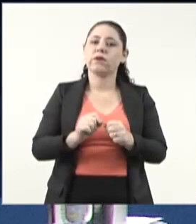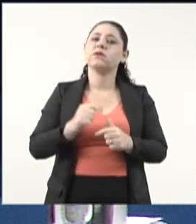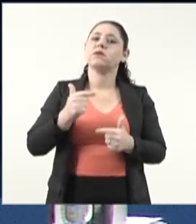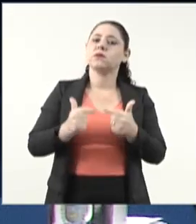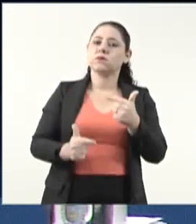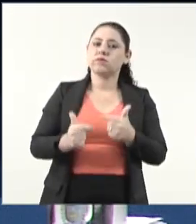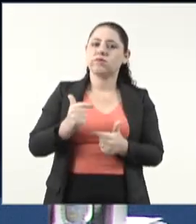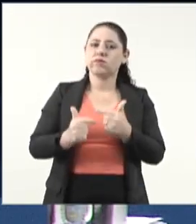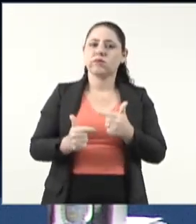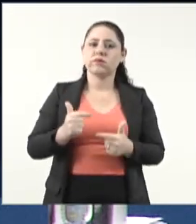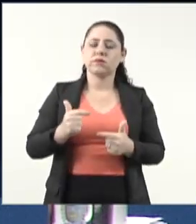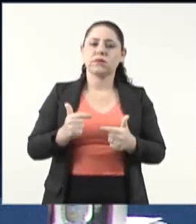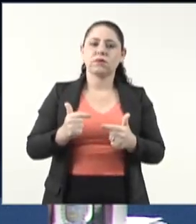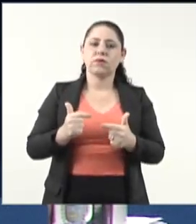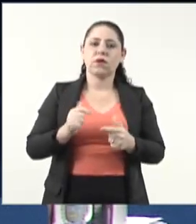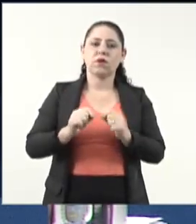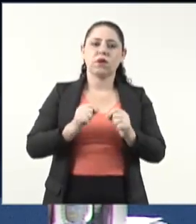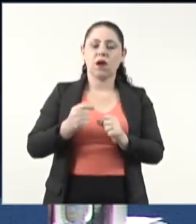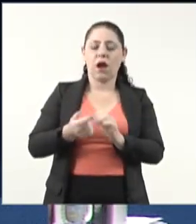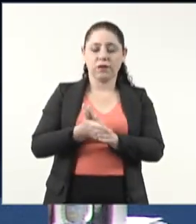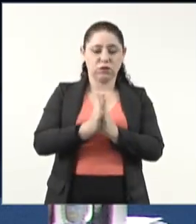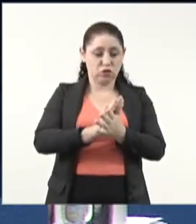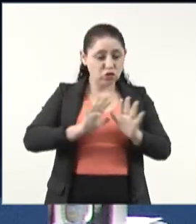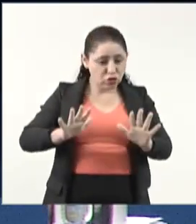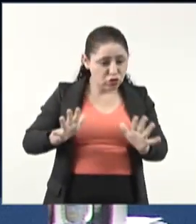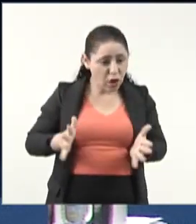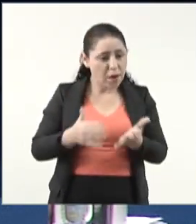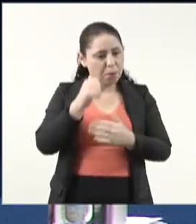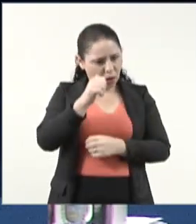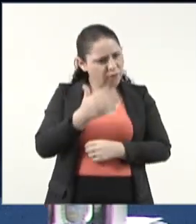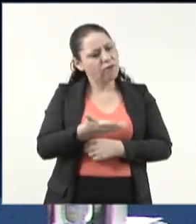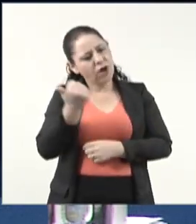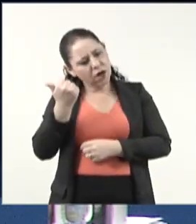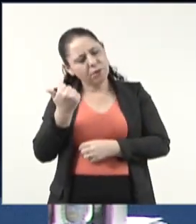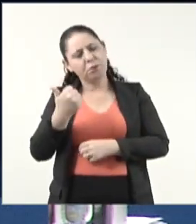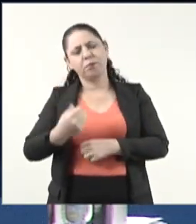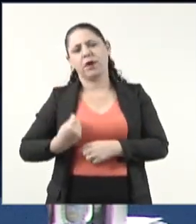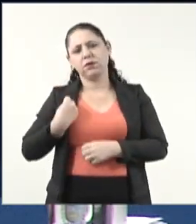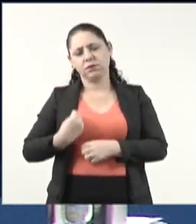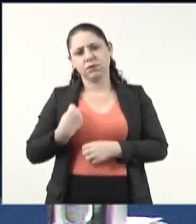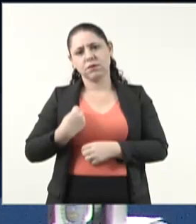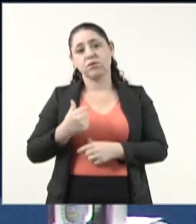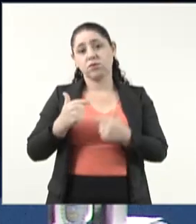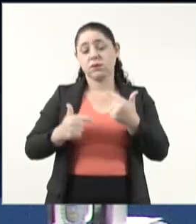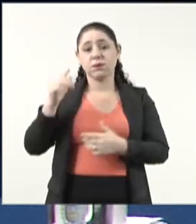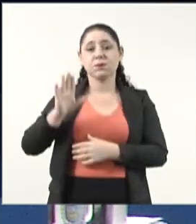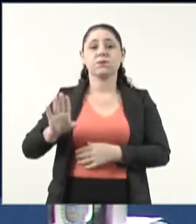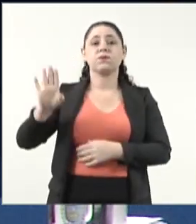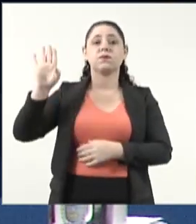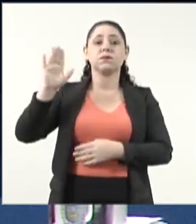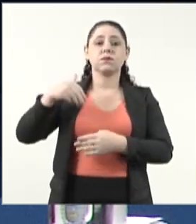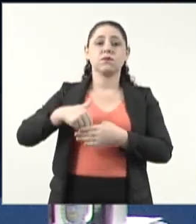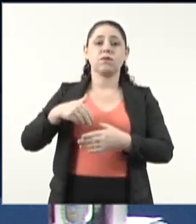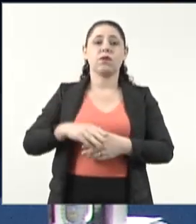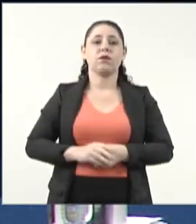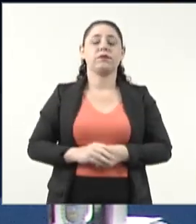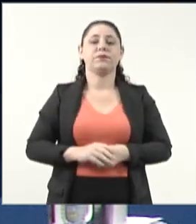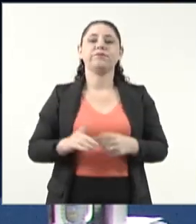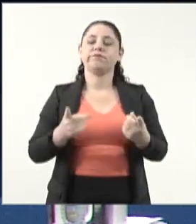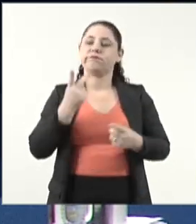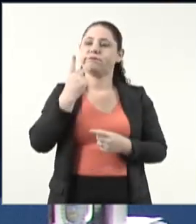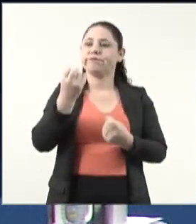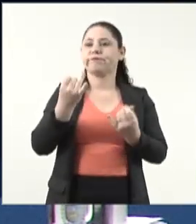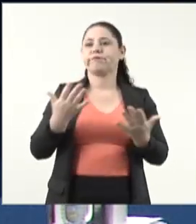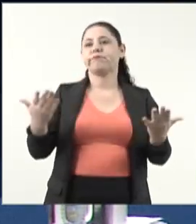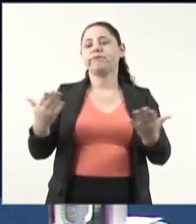políticas públicas para realmente combater e estimular mais mulheres a participar do processo eleitoral. Mas é como você